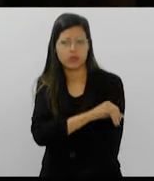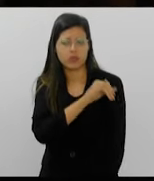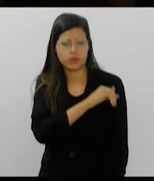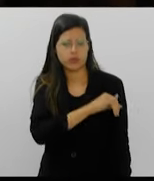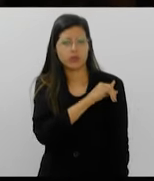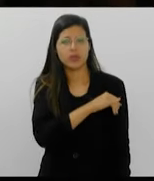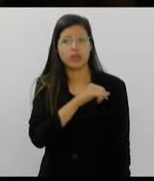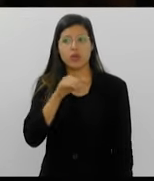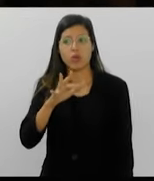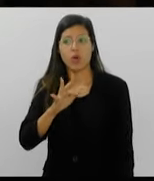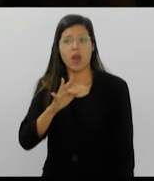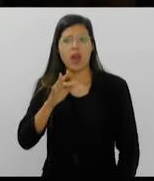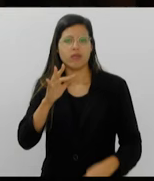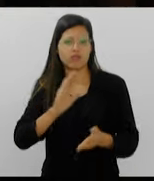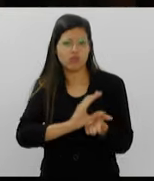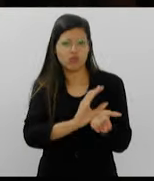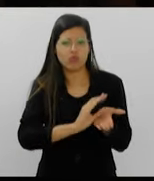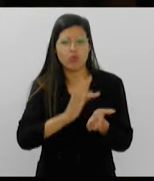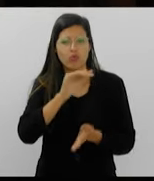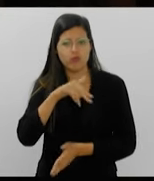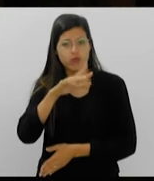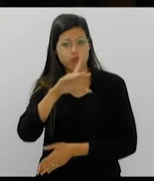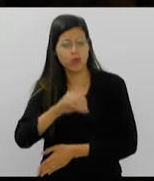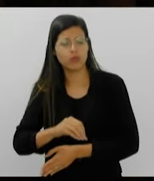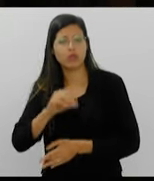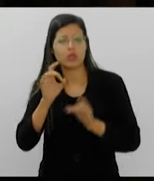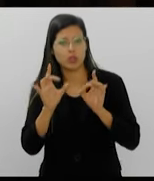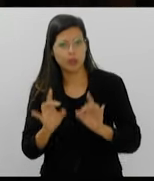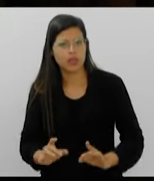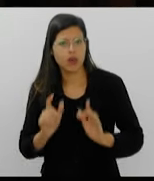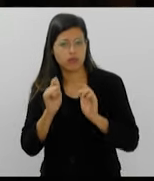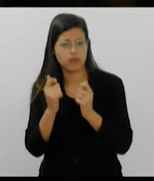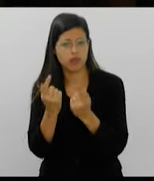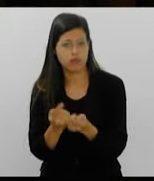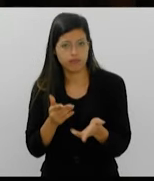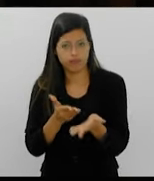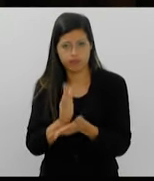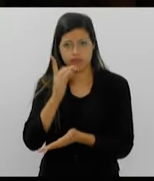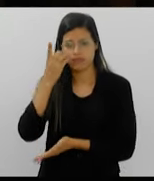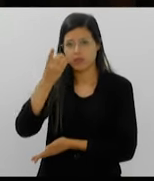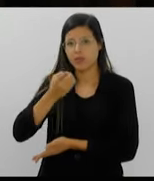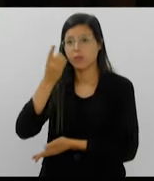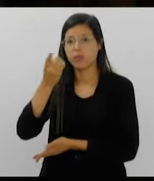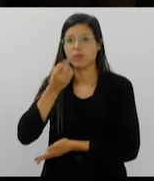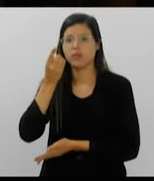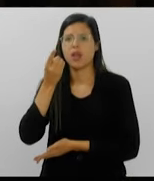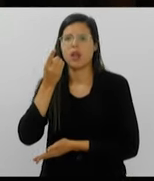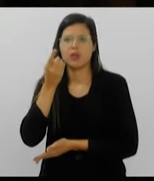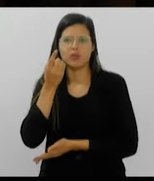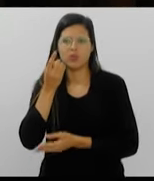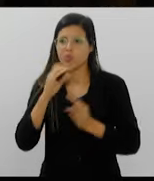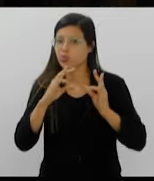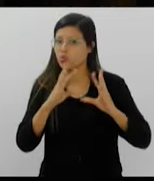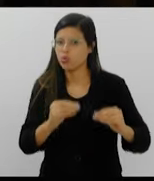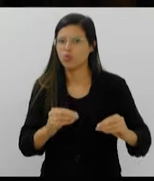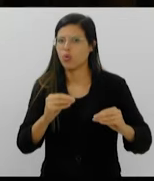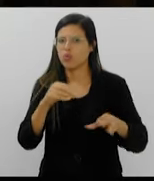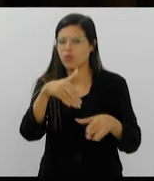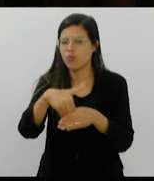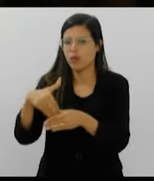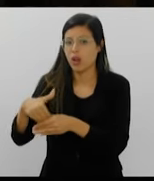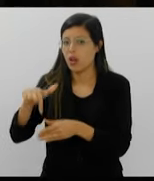que é do Fundo Especial da Assembleia Legislativa, aprovado pelos deputados por unanimidade que ele ofendeu